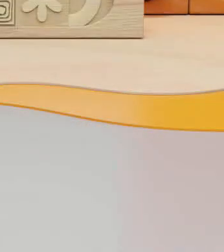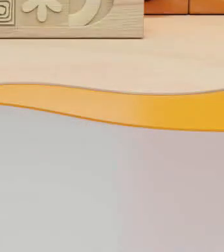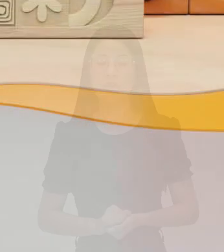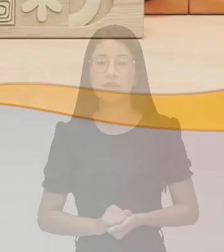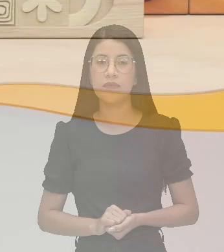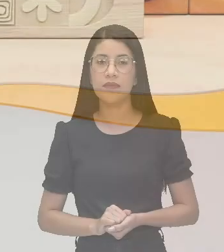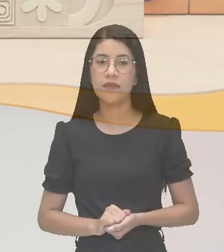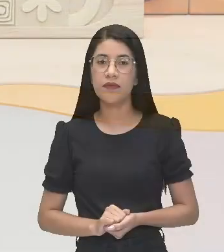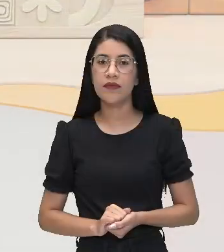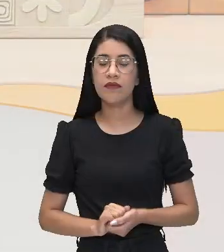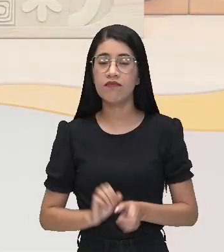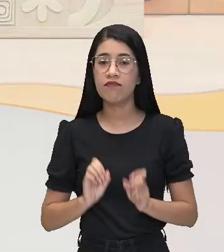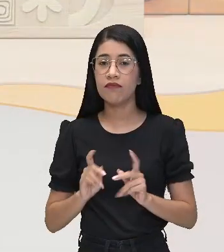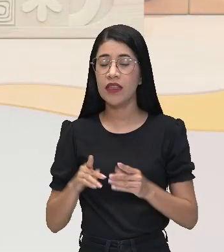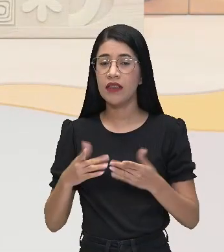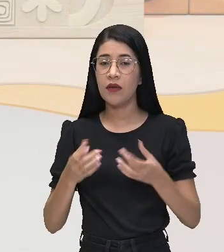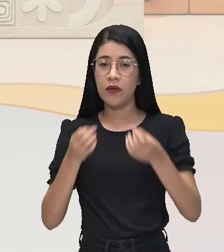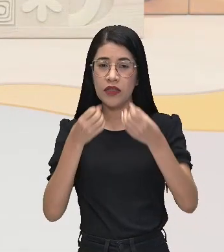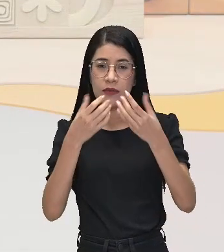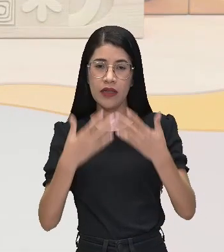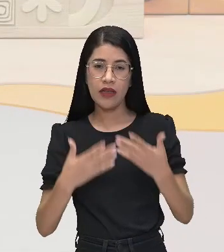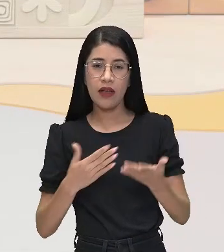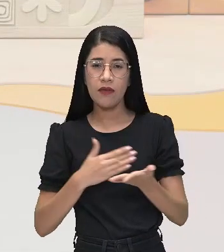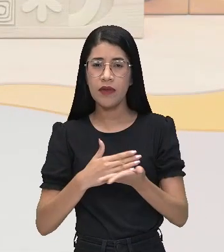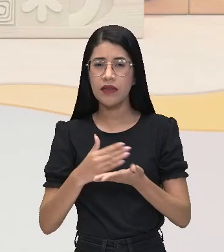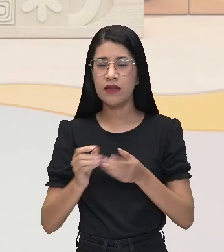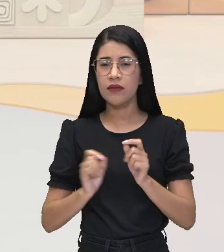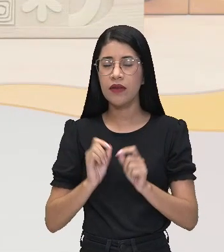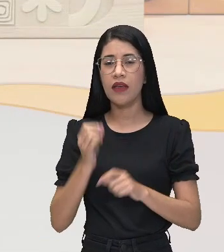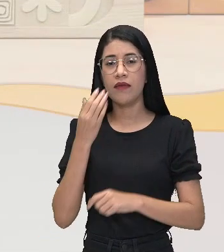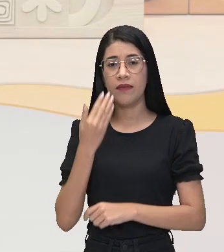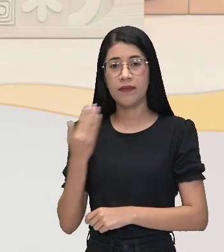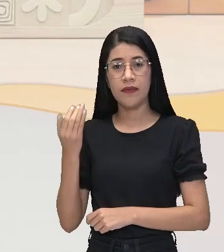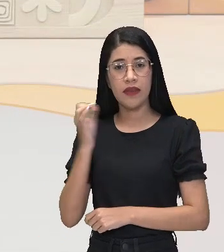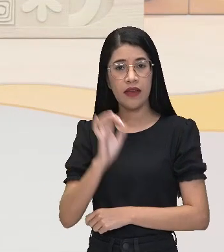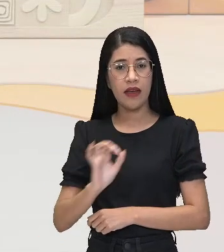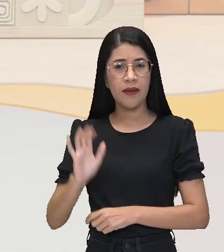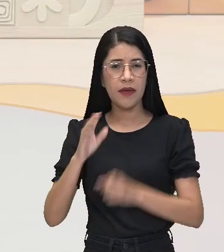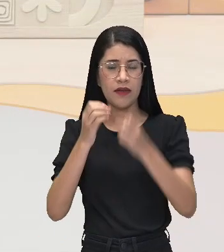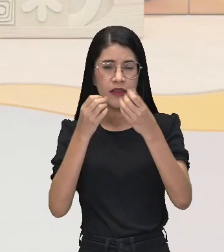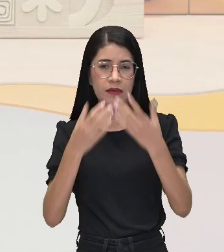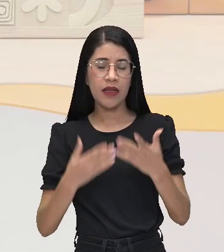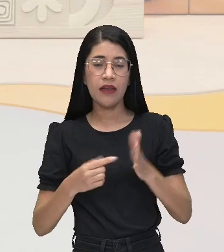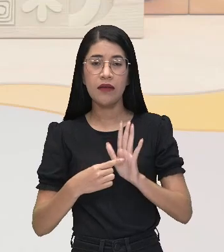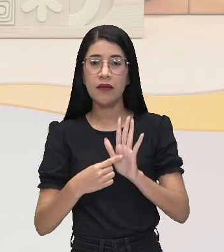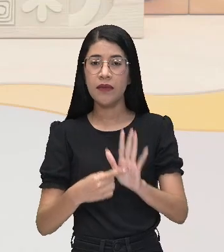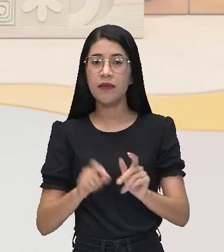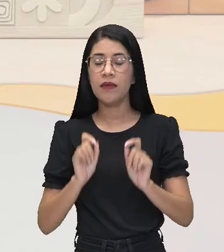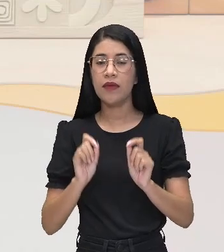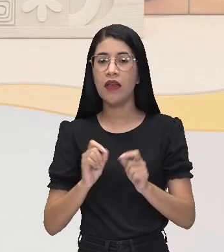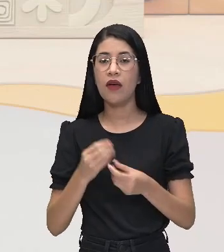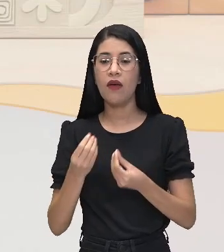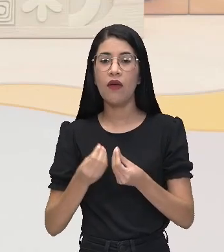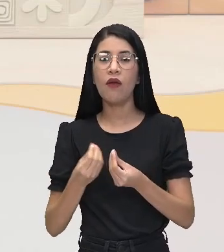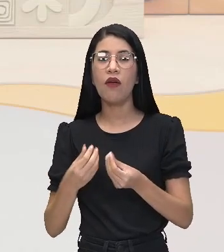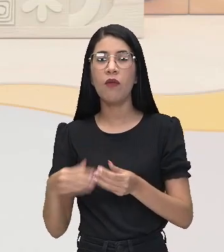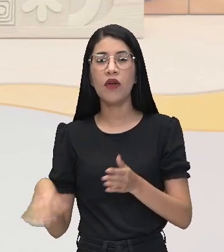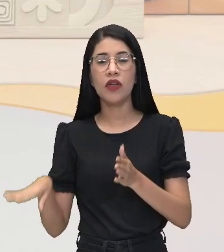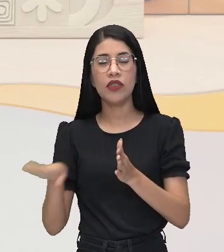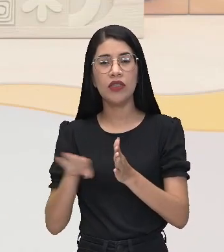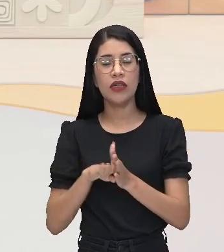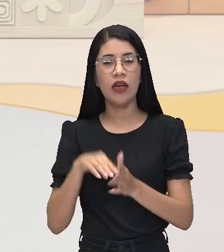Muito bem, iniciamos com essa imagem porque retrata aí pra gente, a chegada